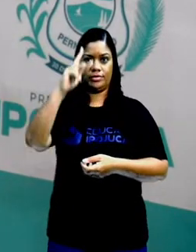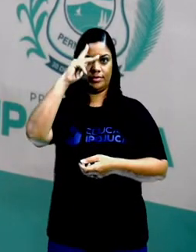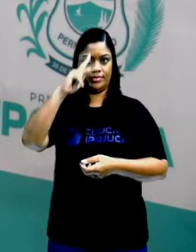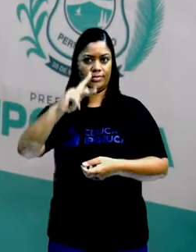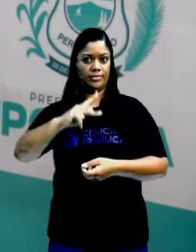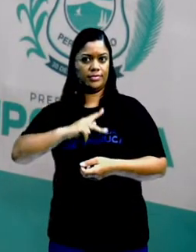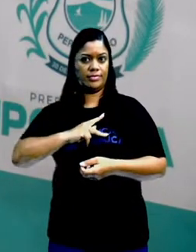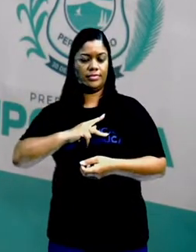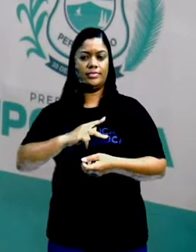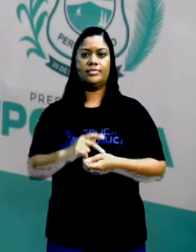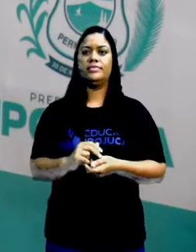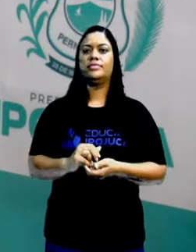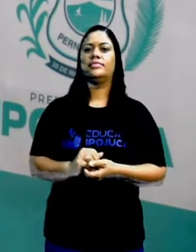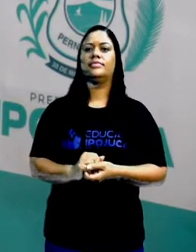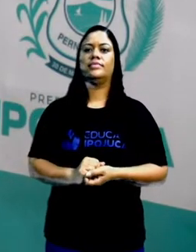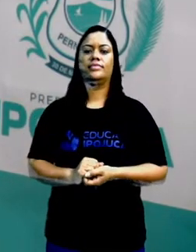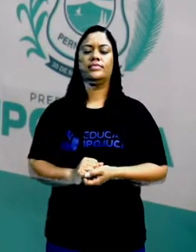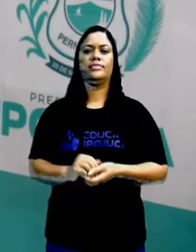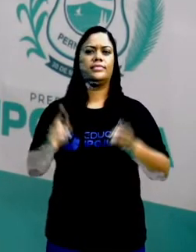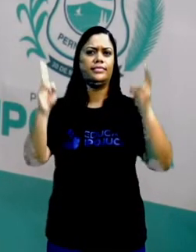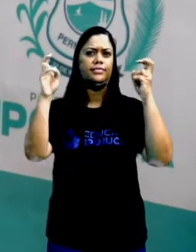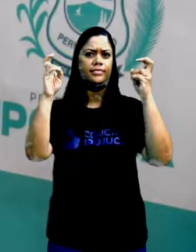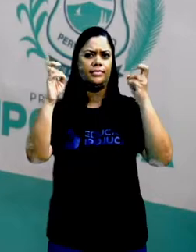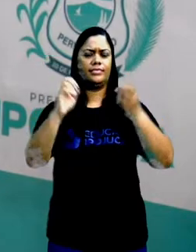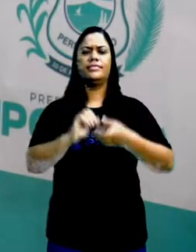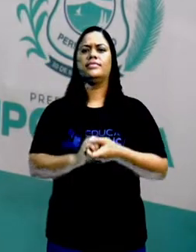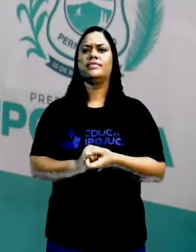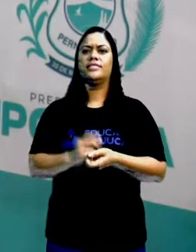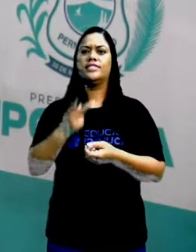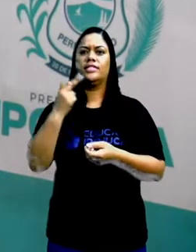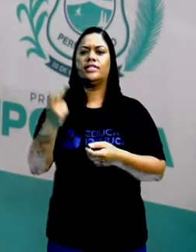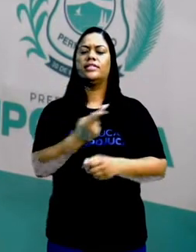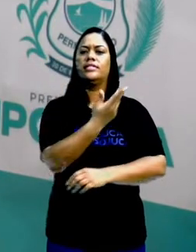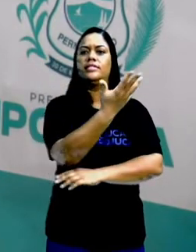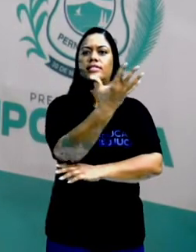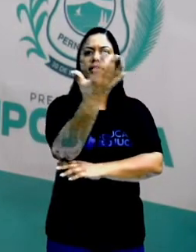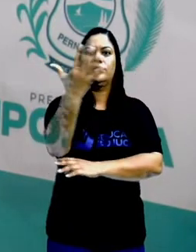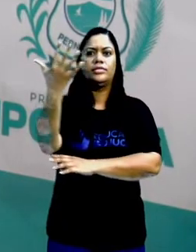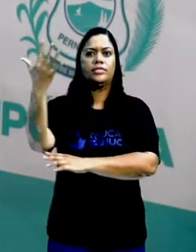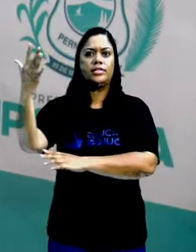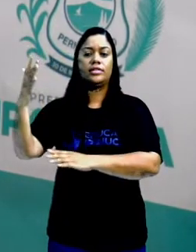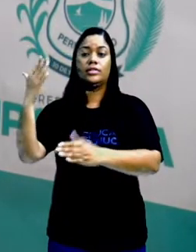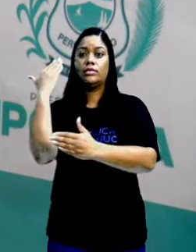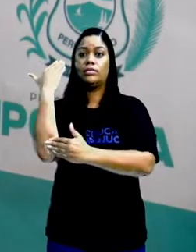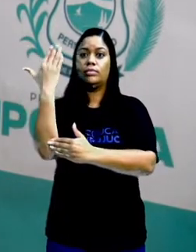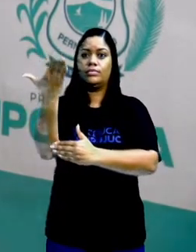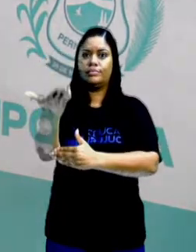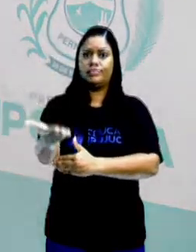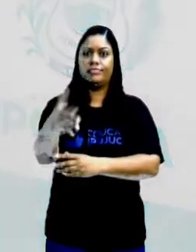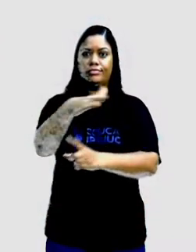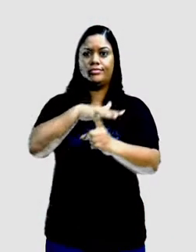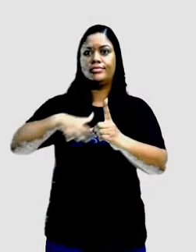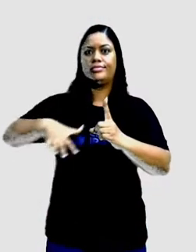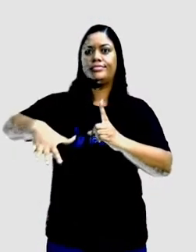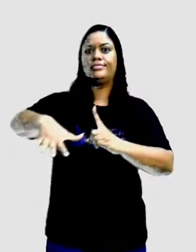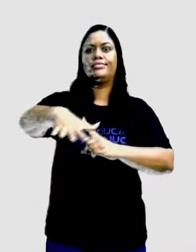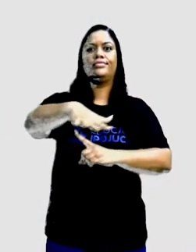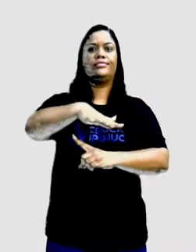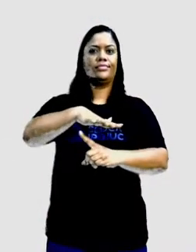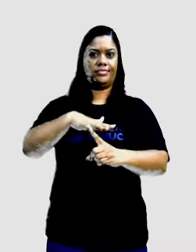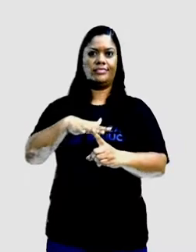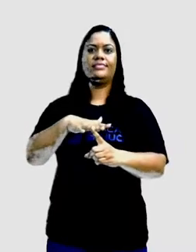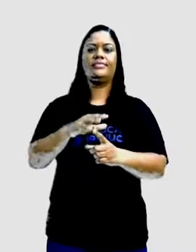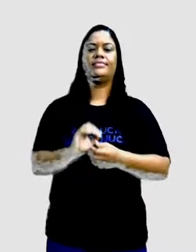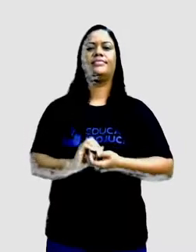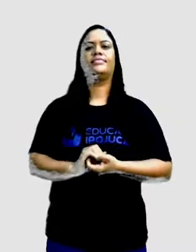E aí um título relacionado à natureza ao desmatamento a destruição da